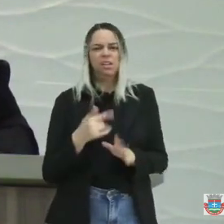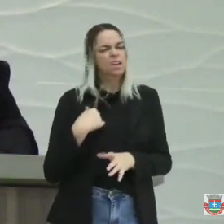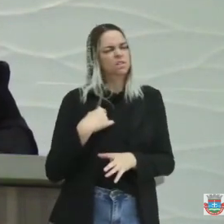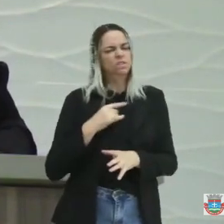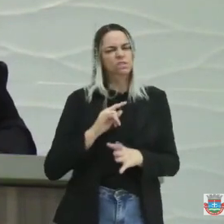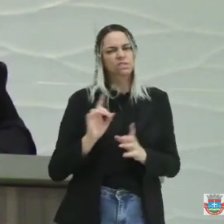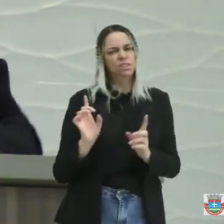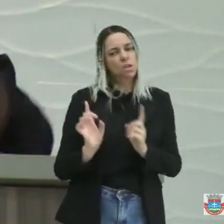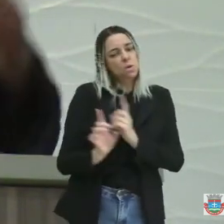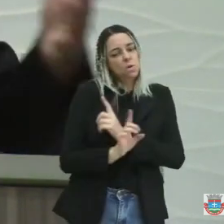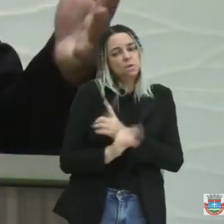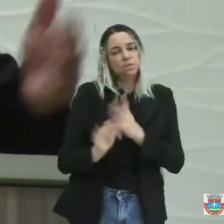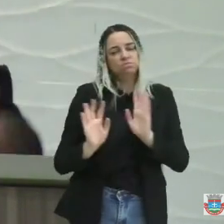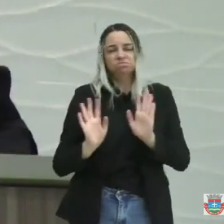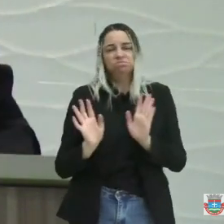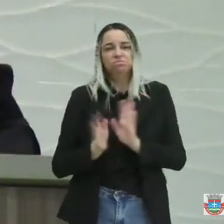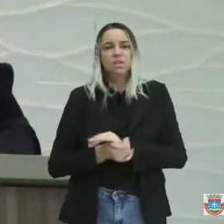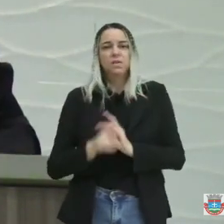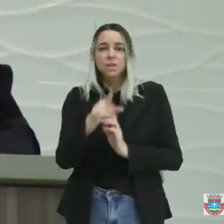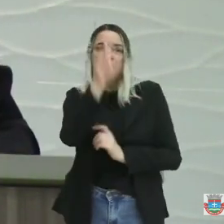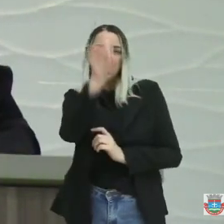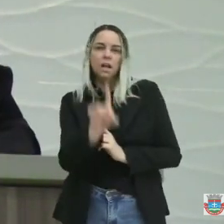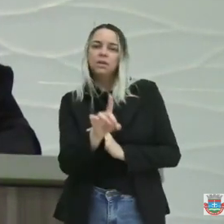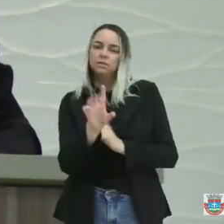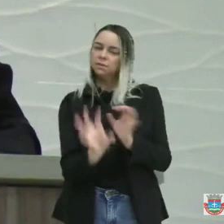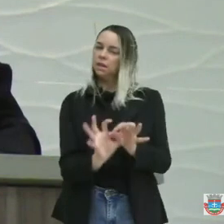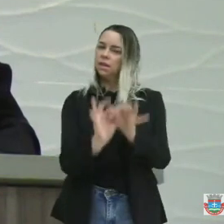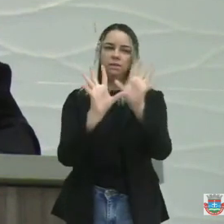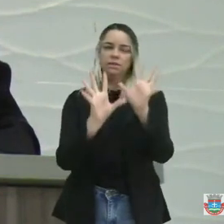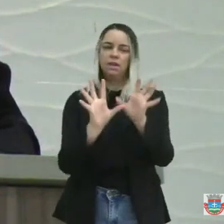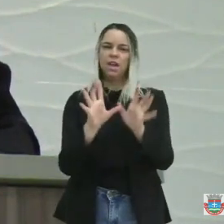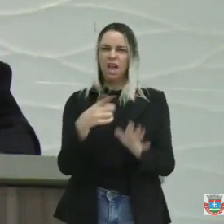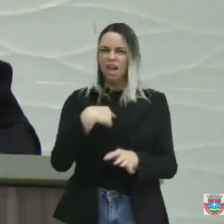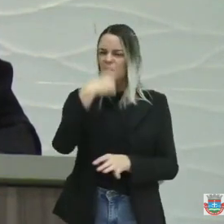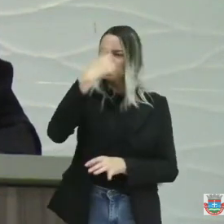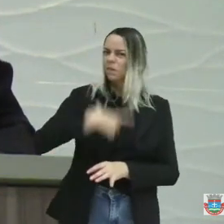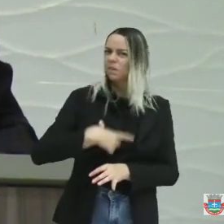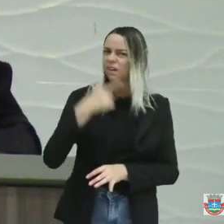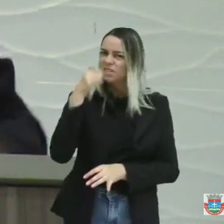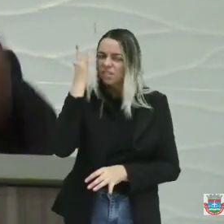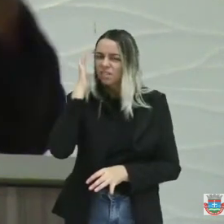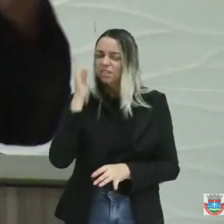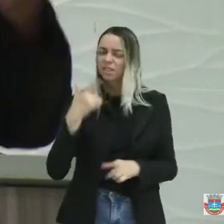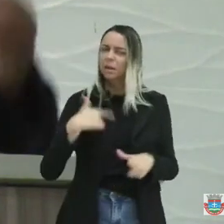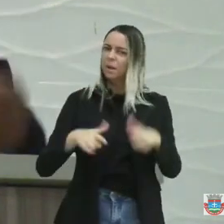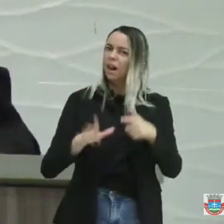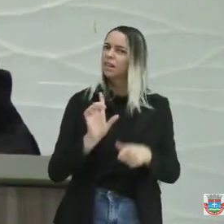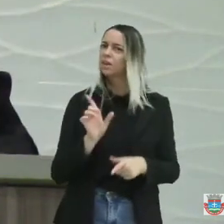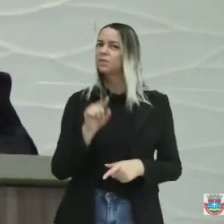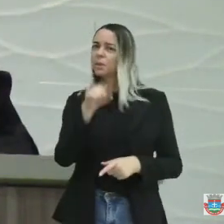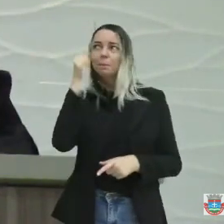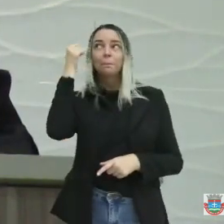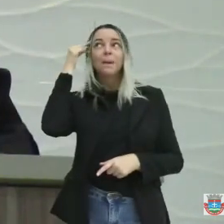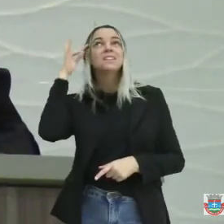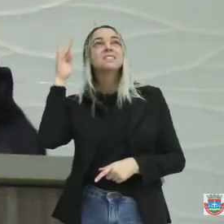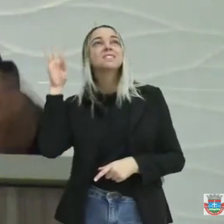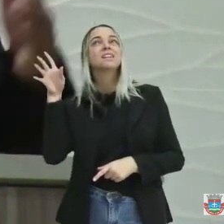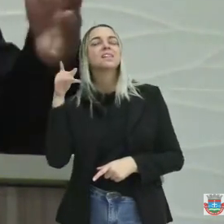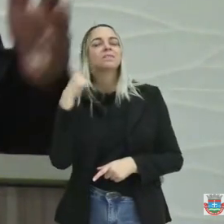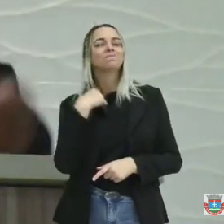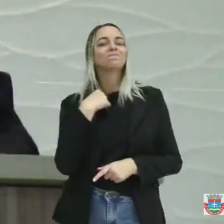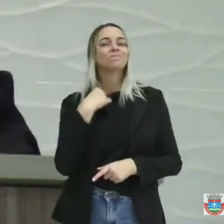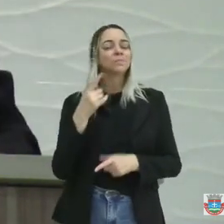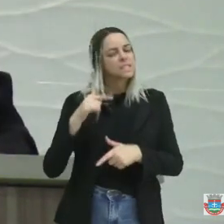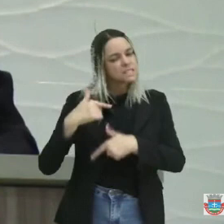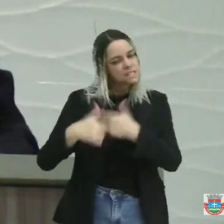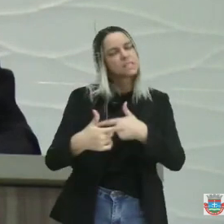um direito de vocês, se você acha que esse vereador não trabalha, que é o que vocês pensam e dizem, pode